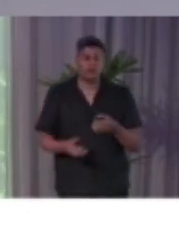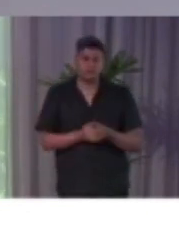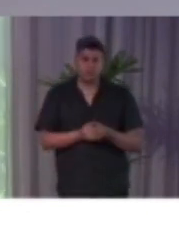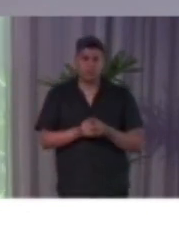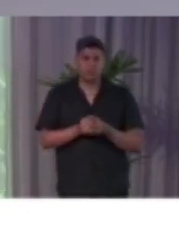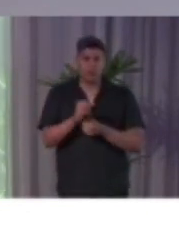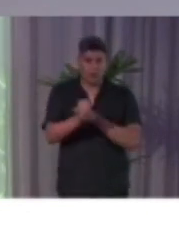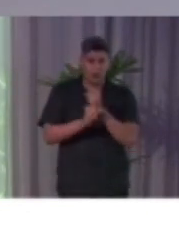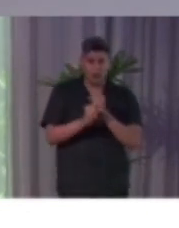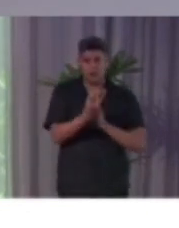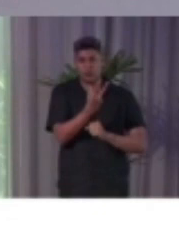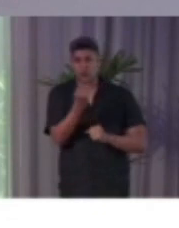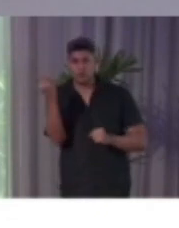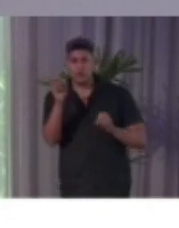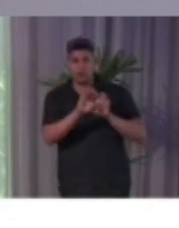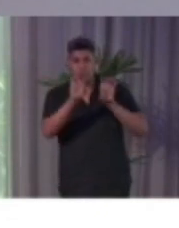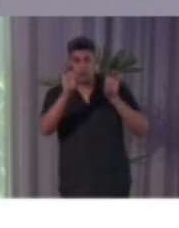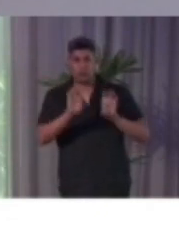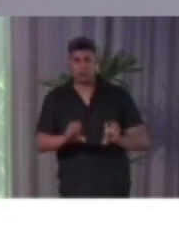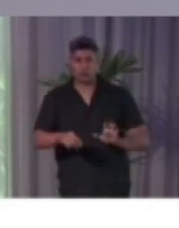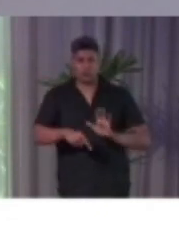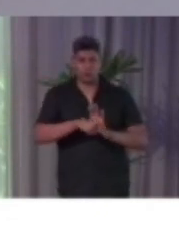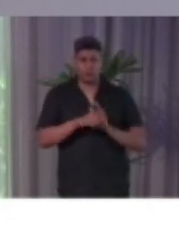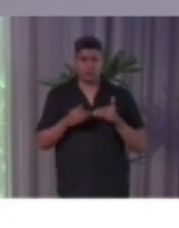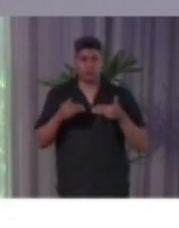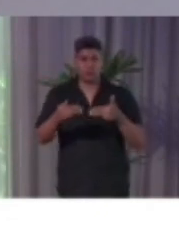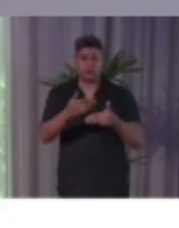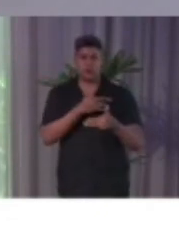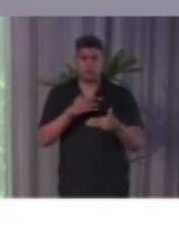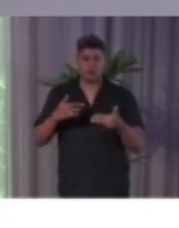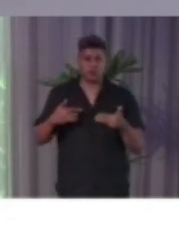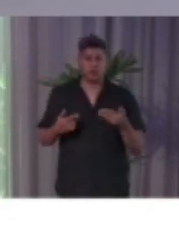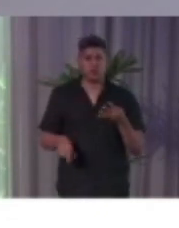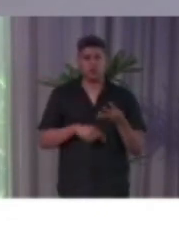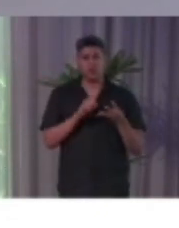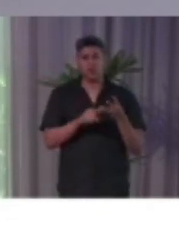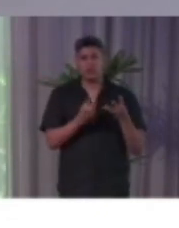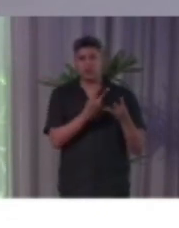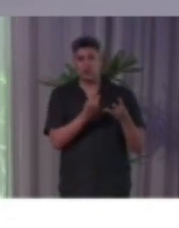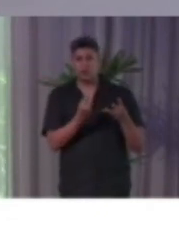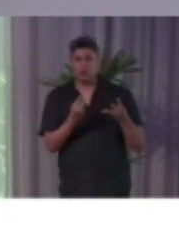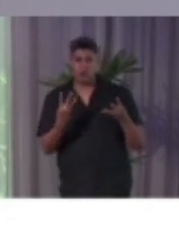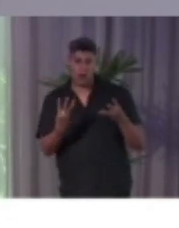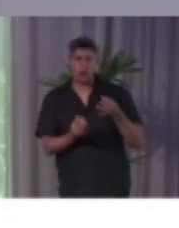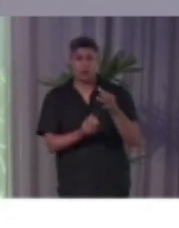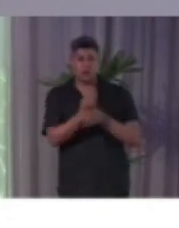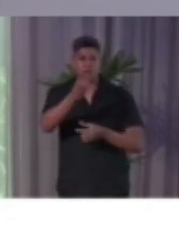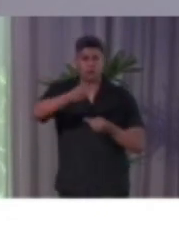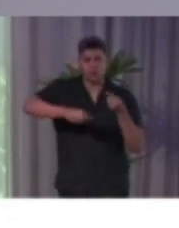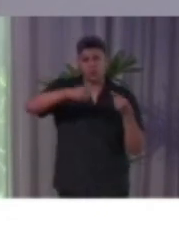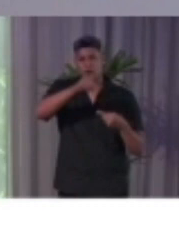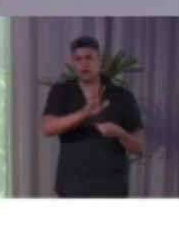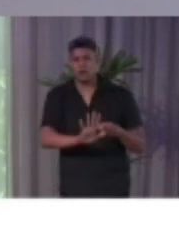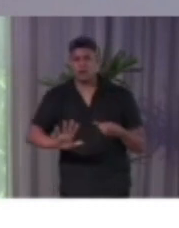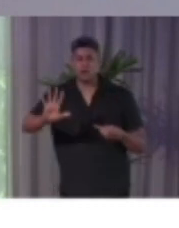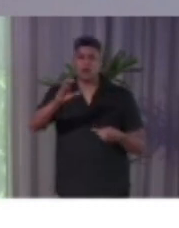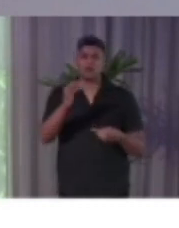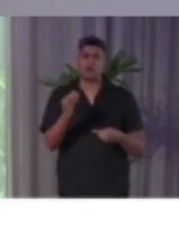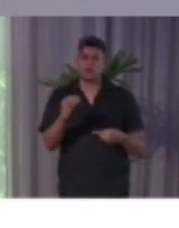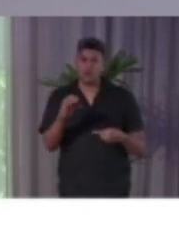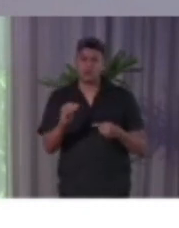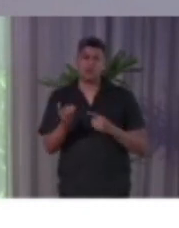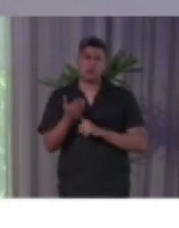do Ministério da Saúde, né? Em 2004, tivemos a criação da Política Nacional da Ciência, Tecnologia e